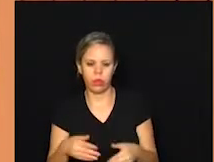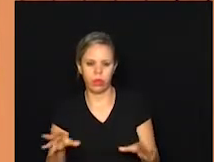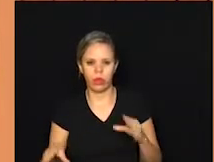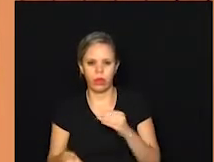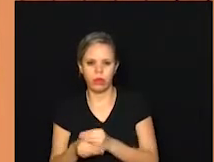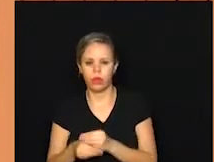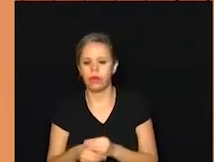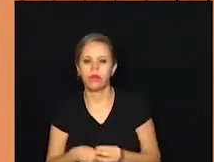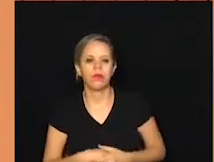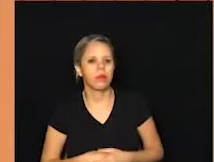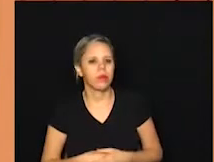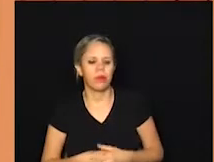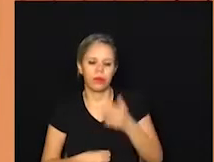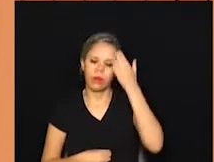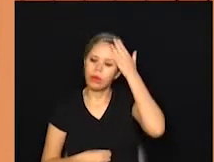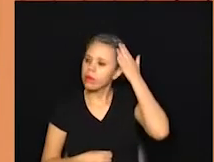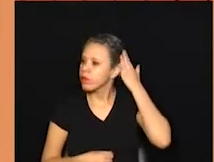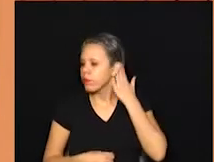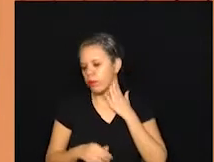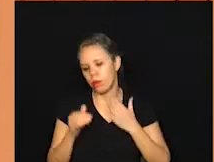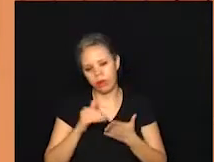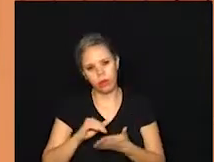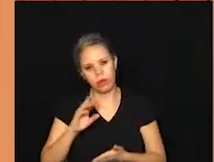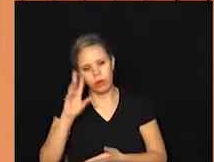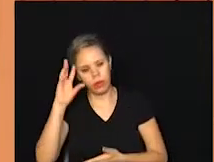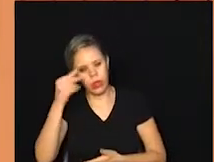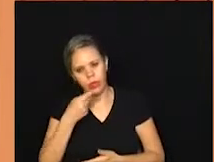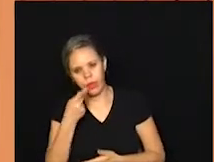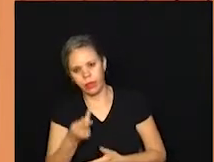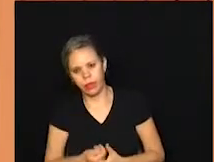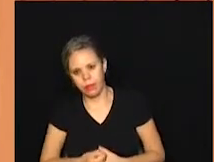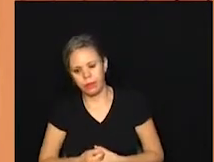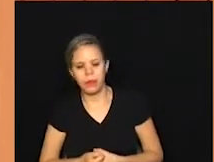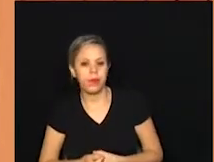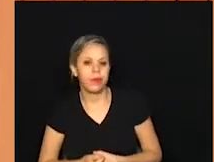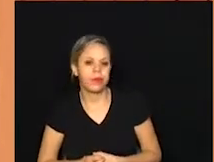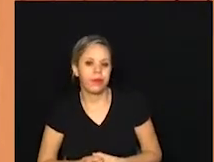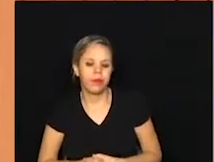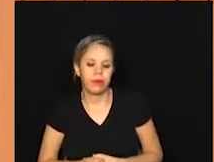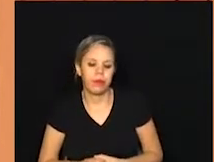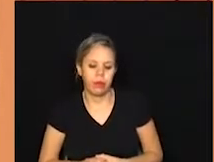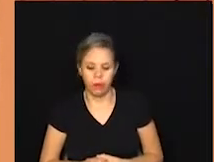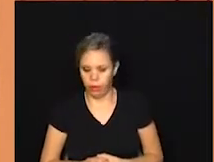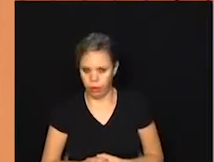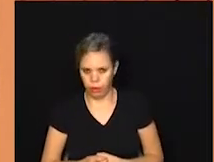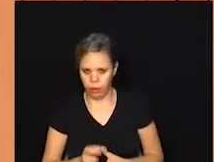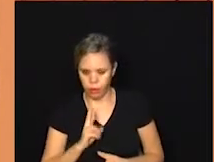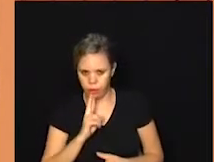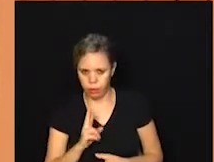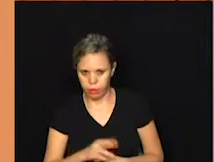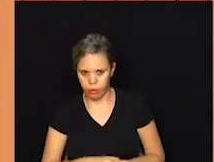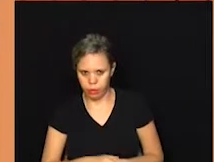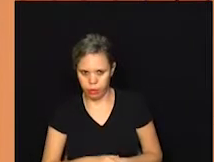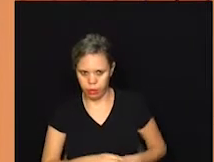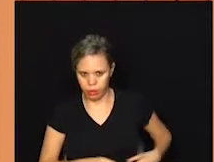complementando para a secretária entender o que eu falei. Ela só querendo aqui responder um pouquinho mais.